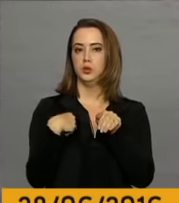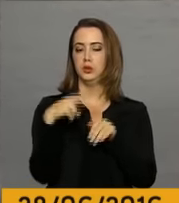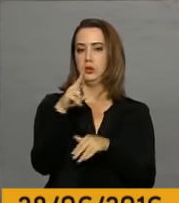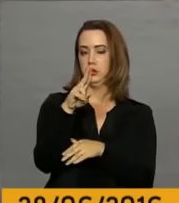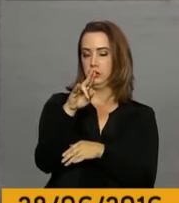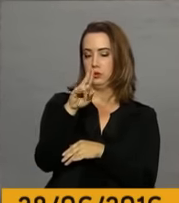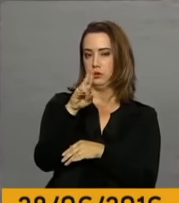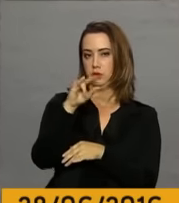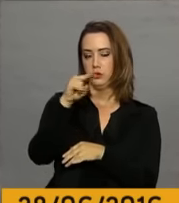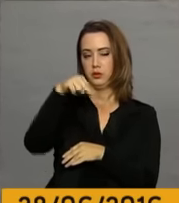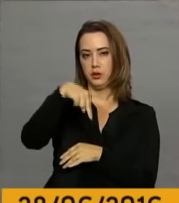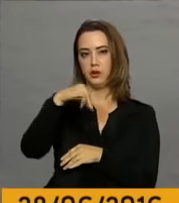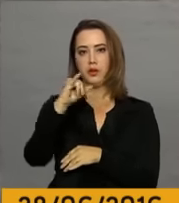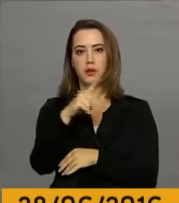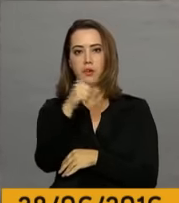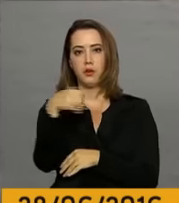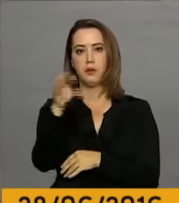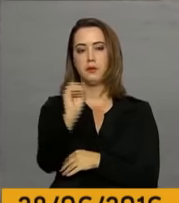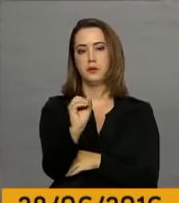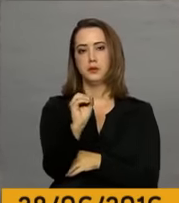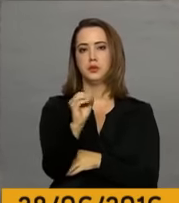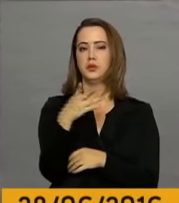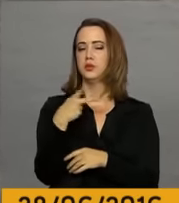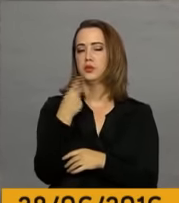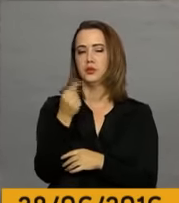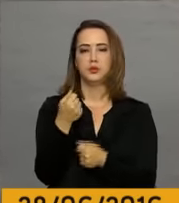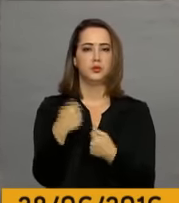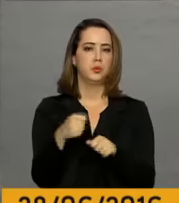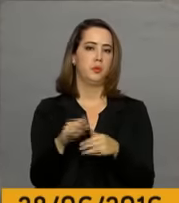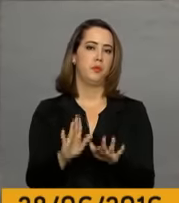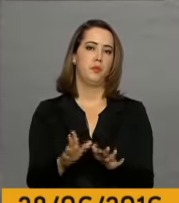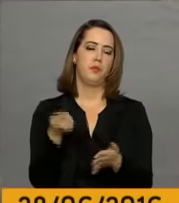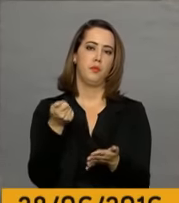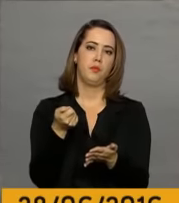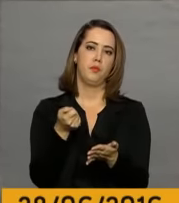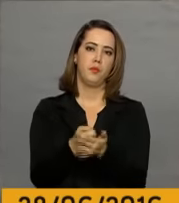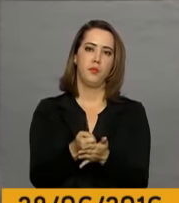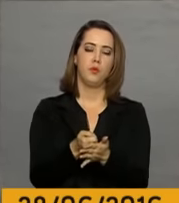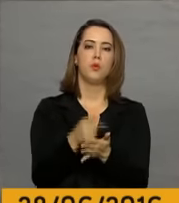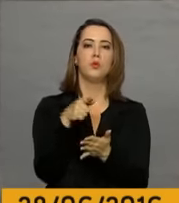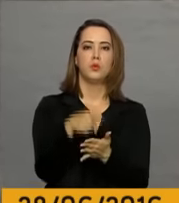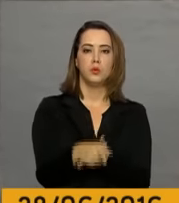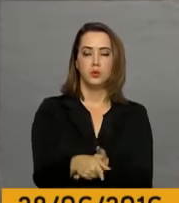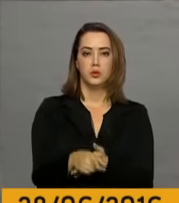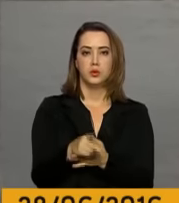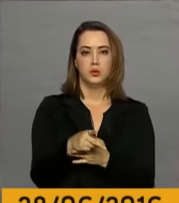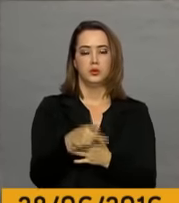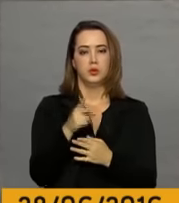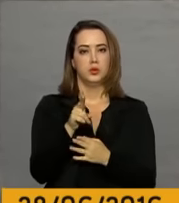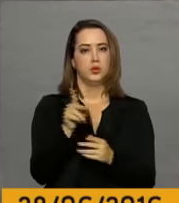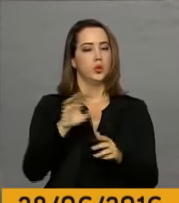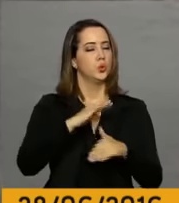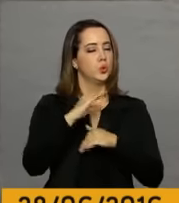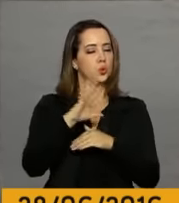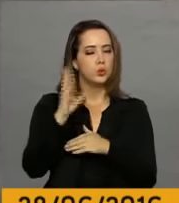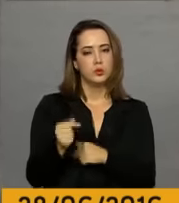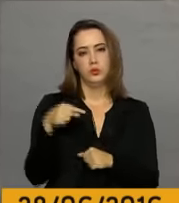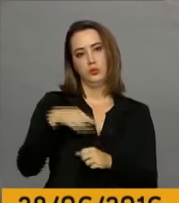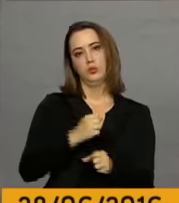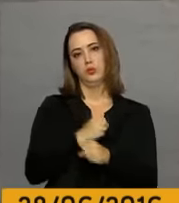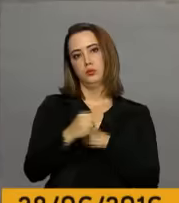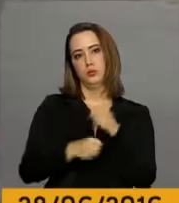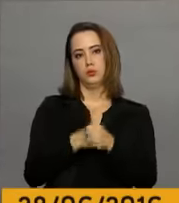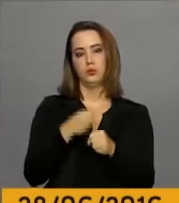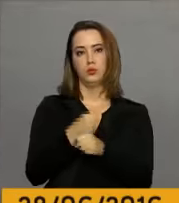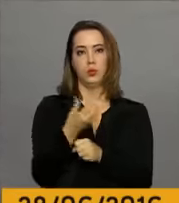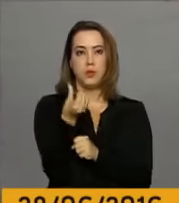união Abriu mão da recepção da percepção deste crédito durante todo este ano